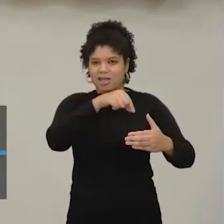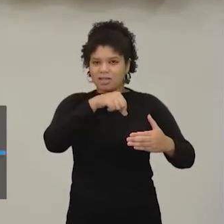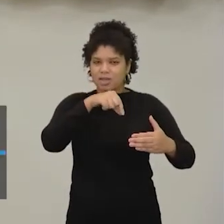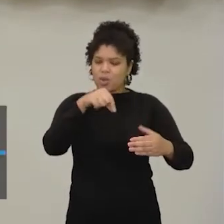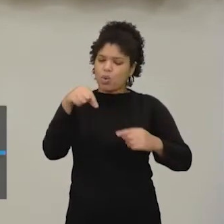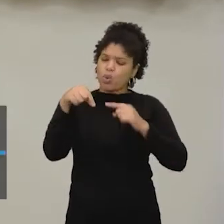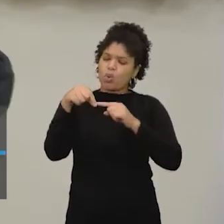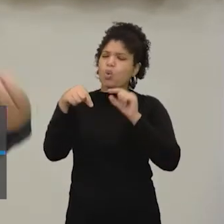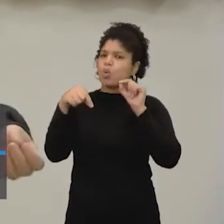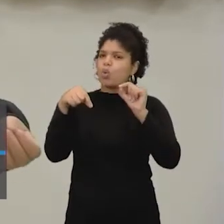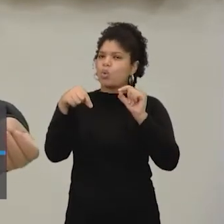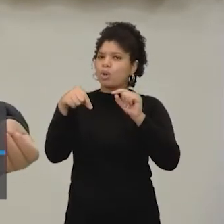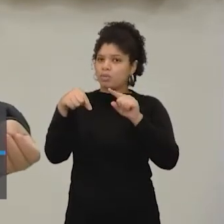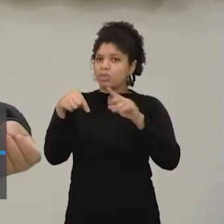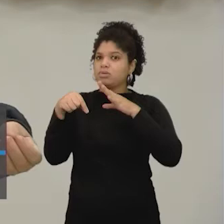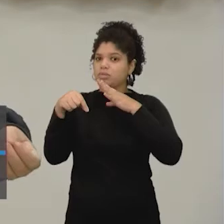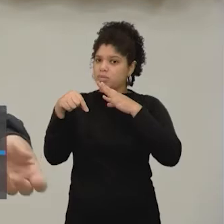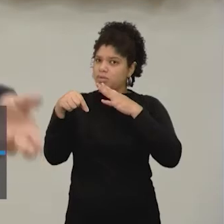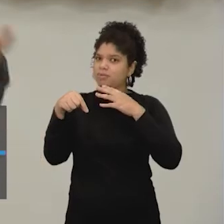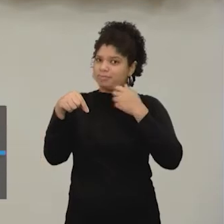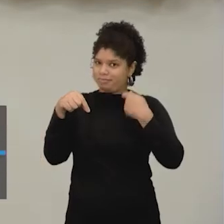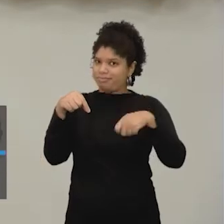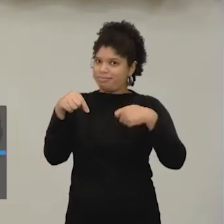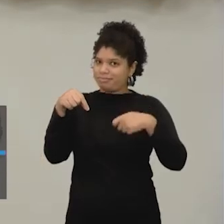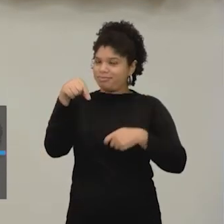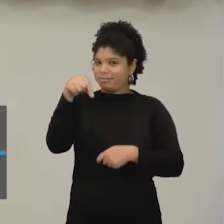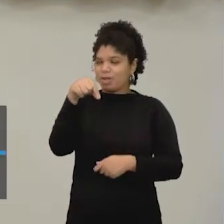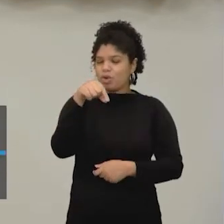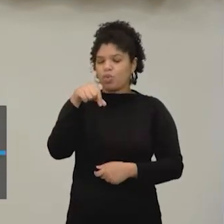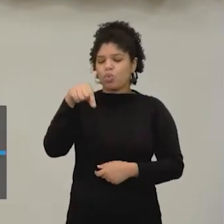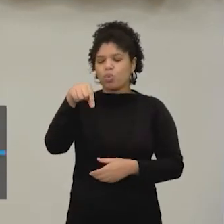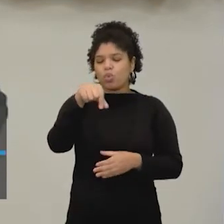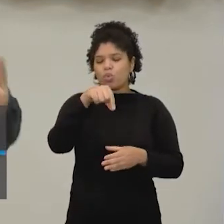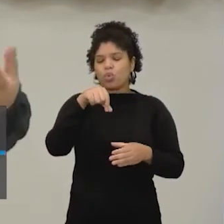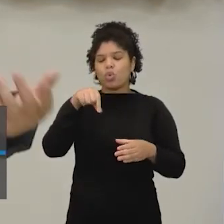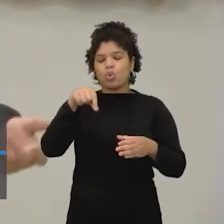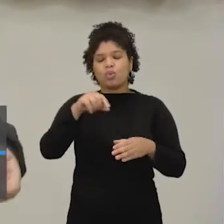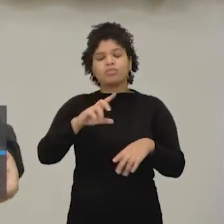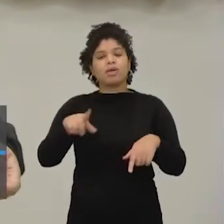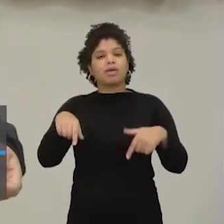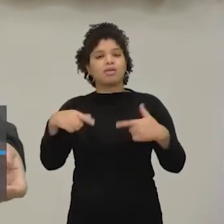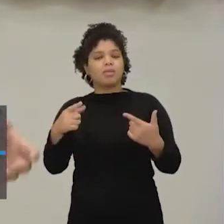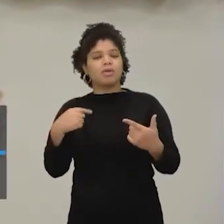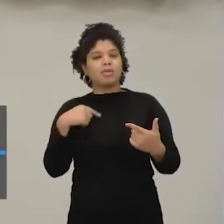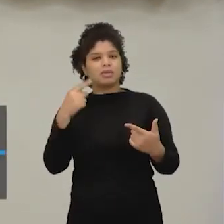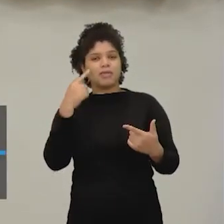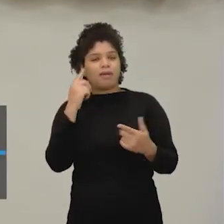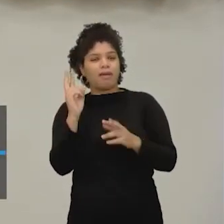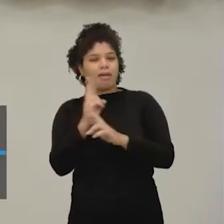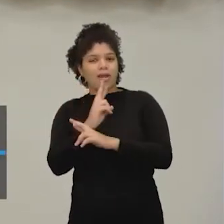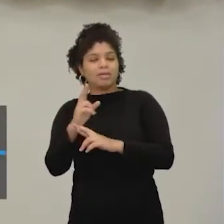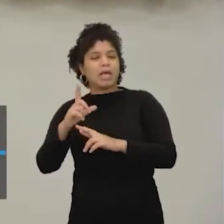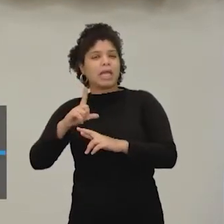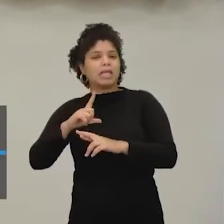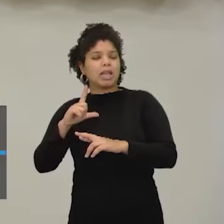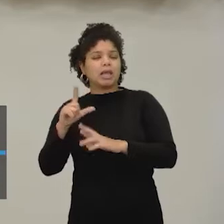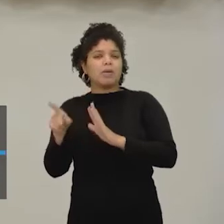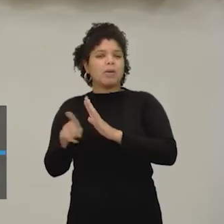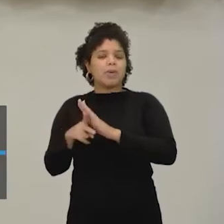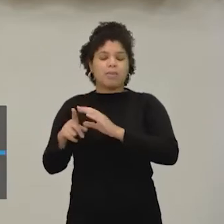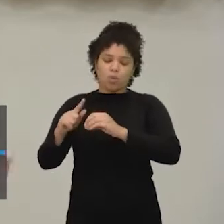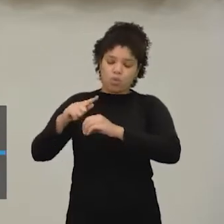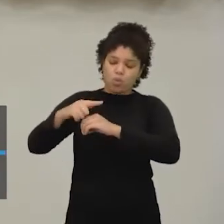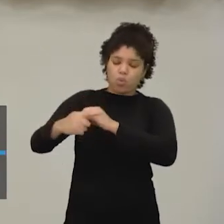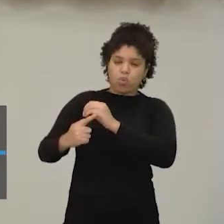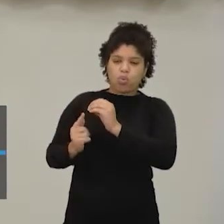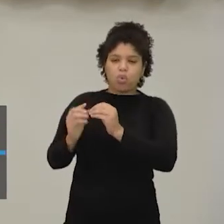inicial é vocês conhecerem o cloreto de sódio e depois vamos relacionar com a ligação iônica. Então hoje a gente vai fazer um